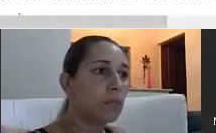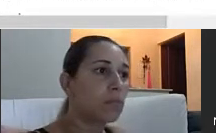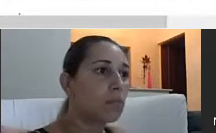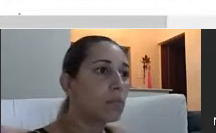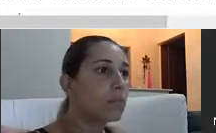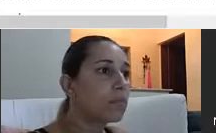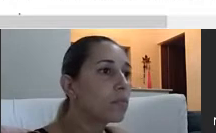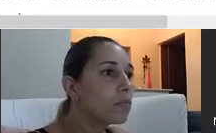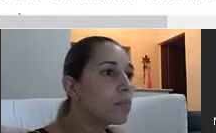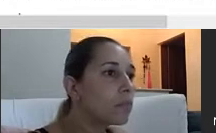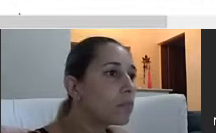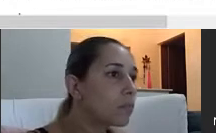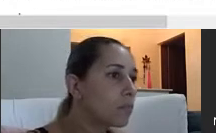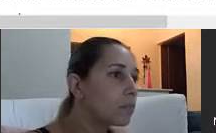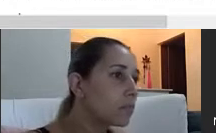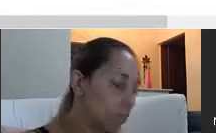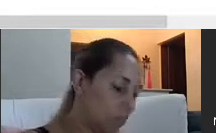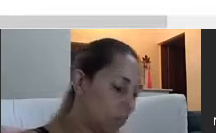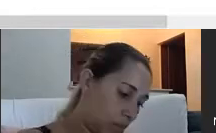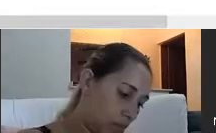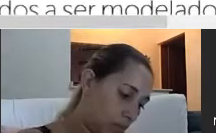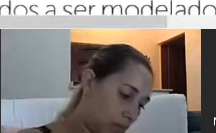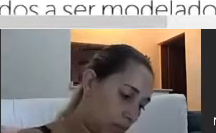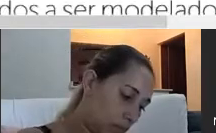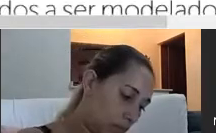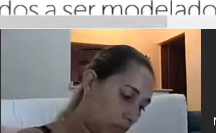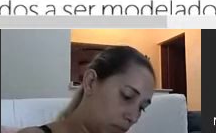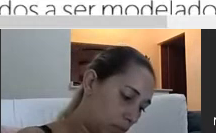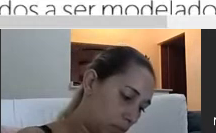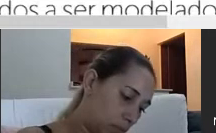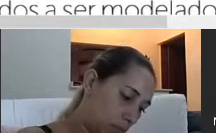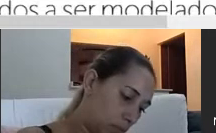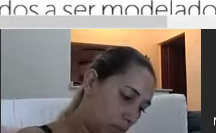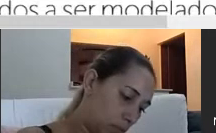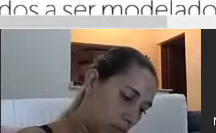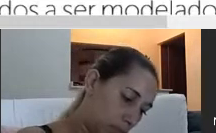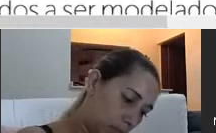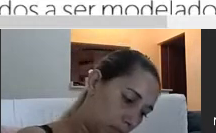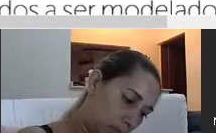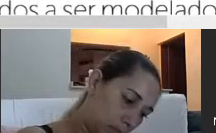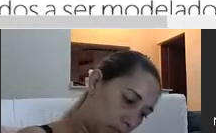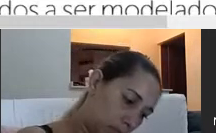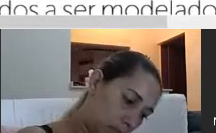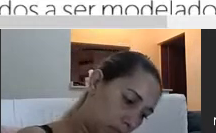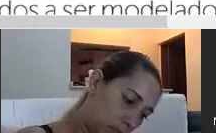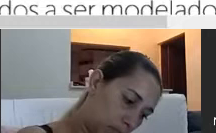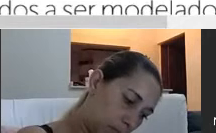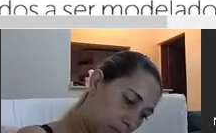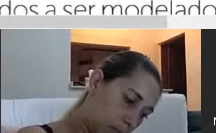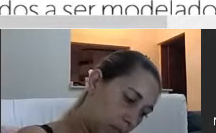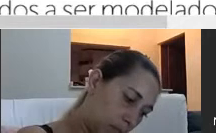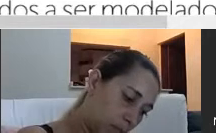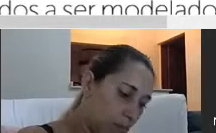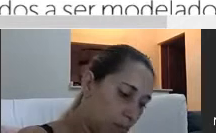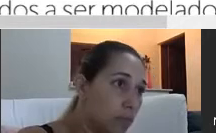sugere, aí vem de cima para baixo. Tem também a estratégia bottom-up,